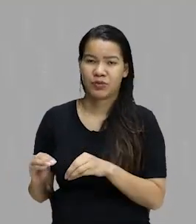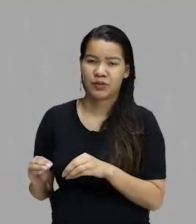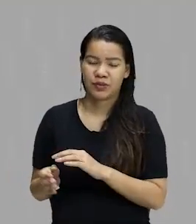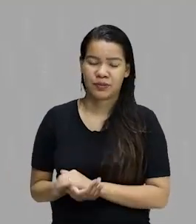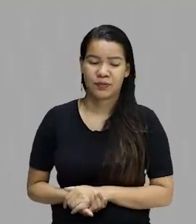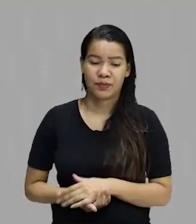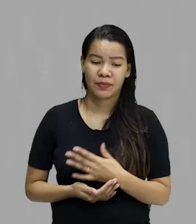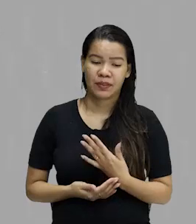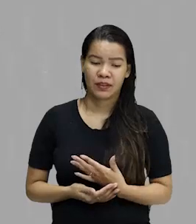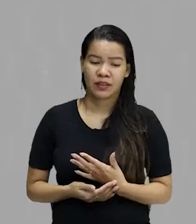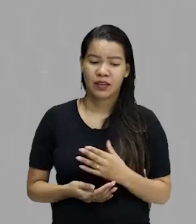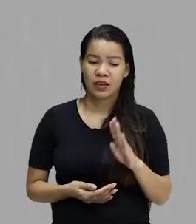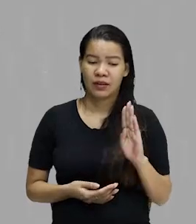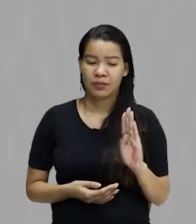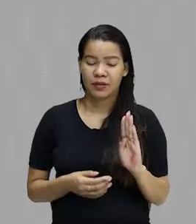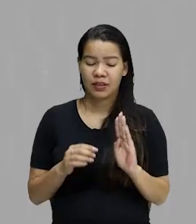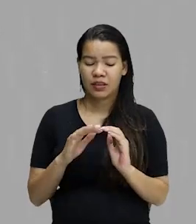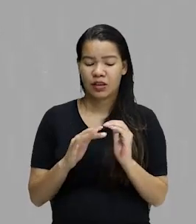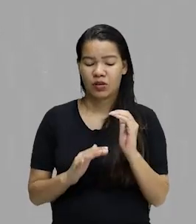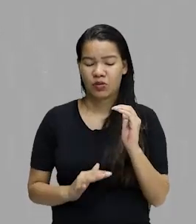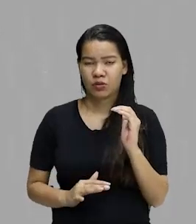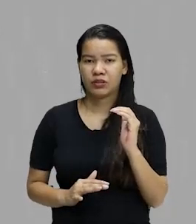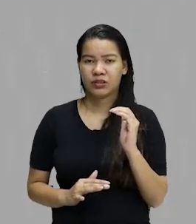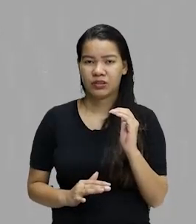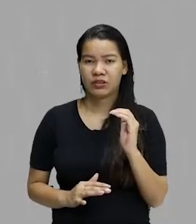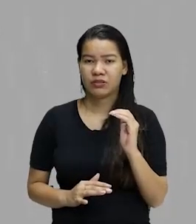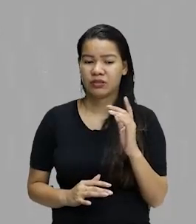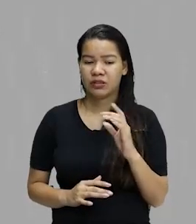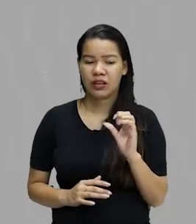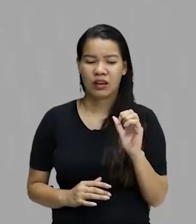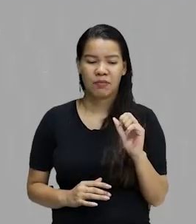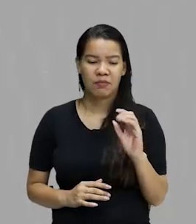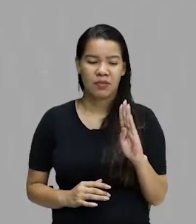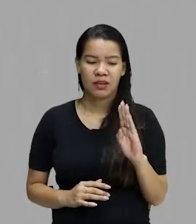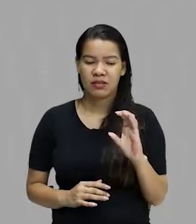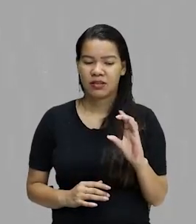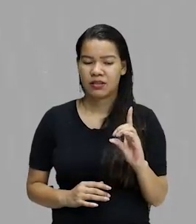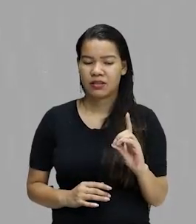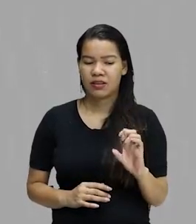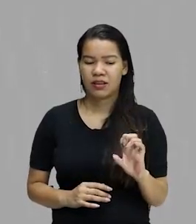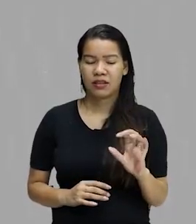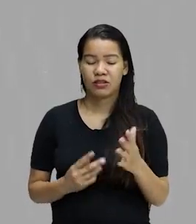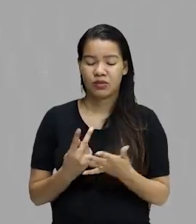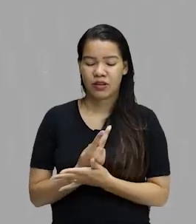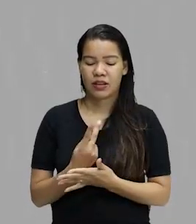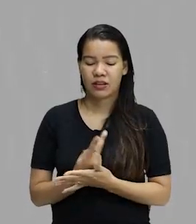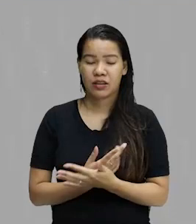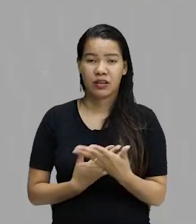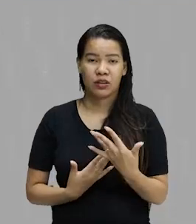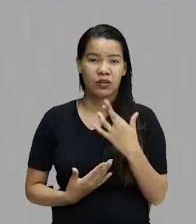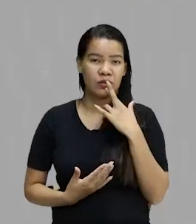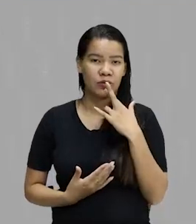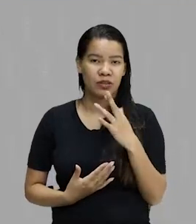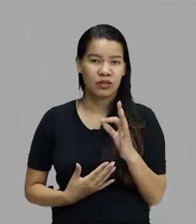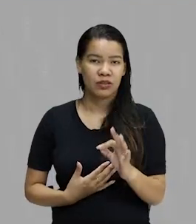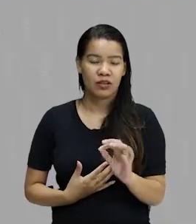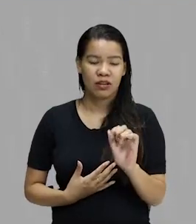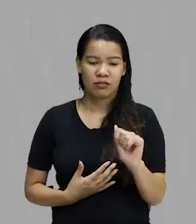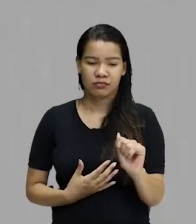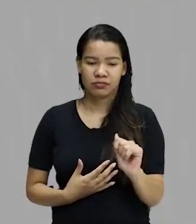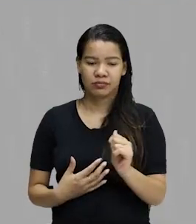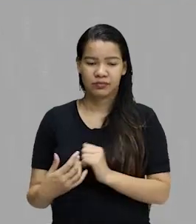a letra B, e assim as outras alternativas não podem acontecer. Então, resposta correta, a letra A.